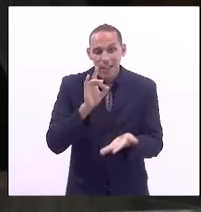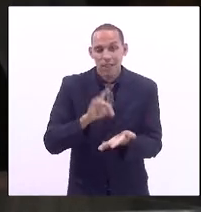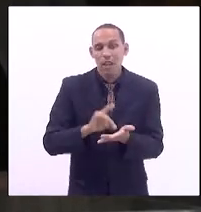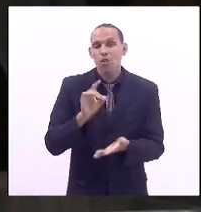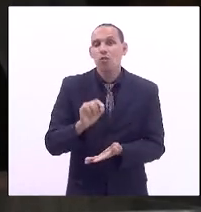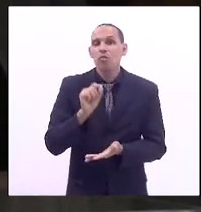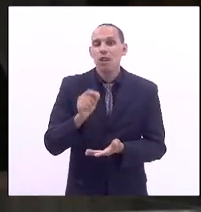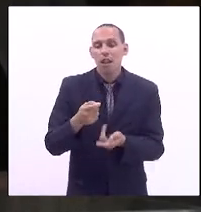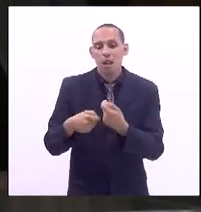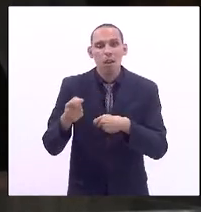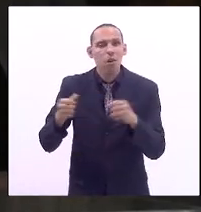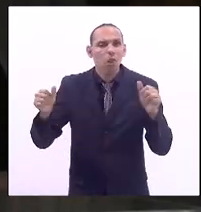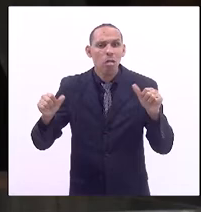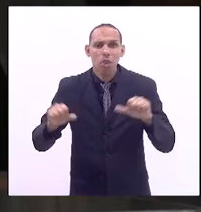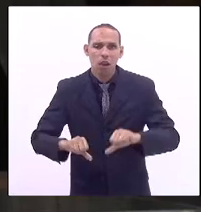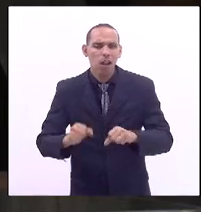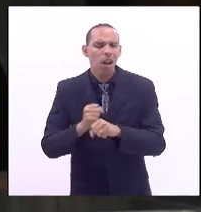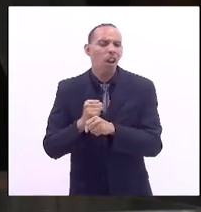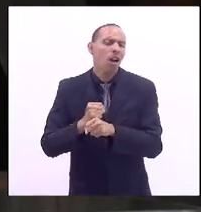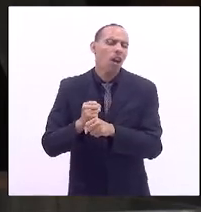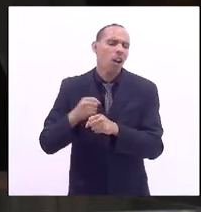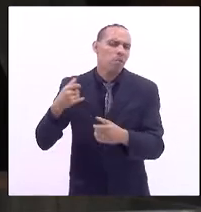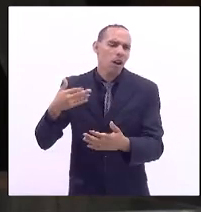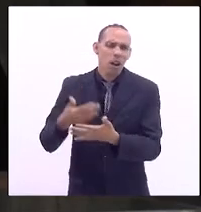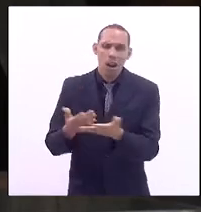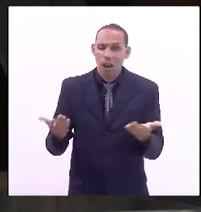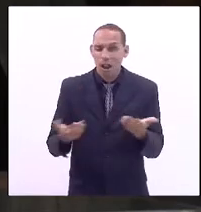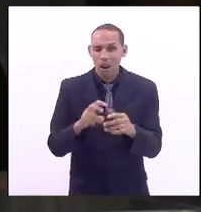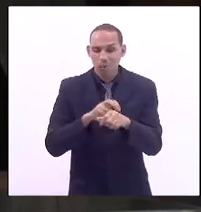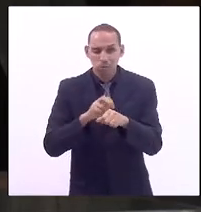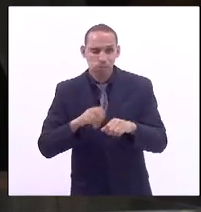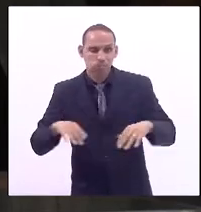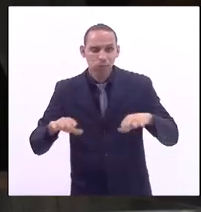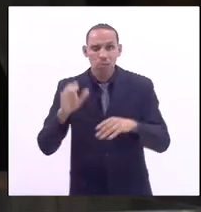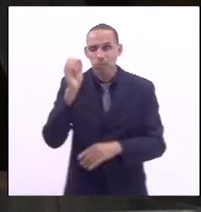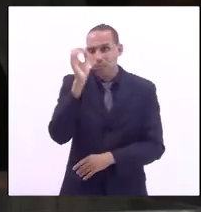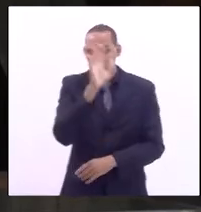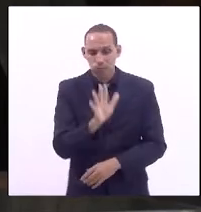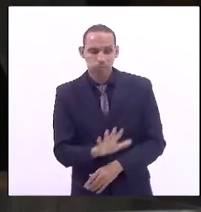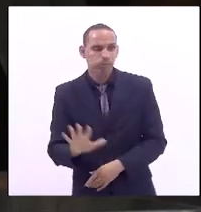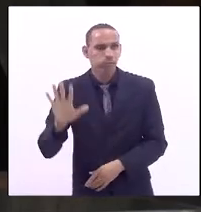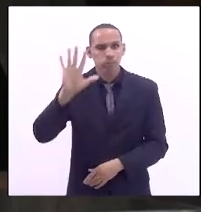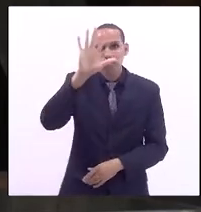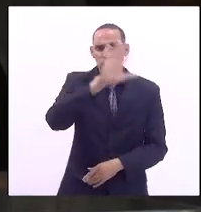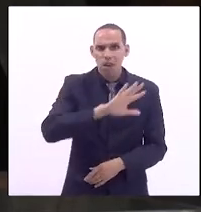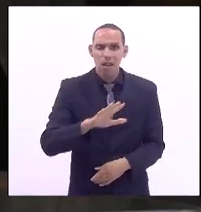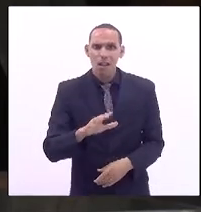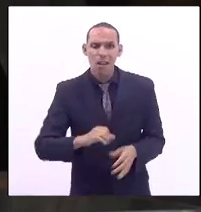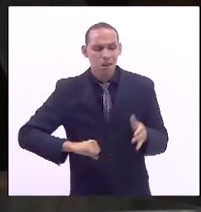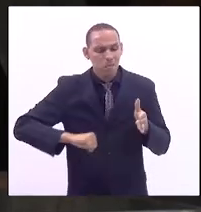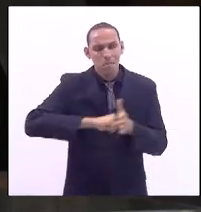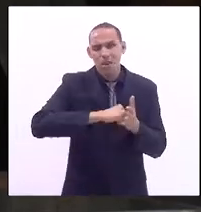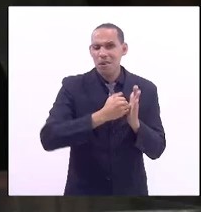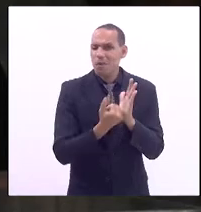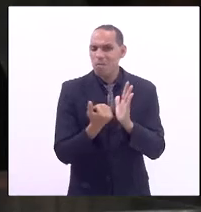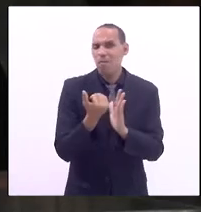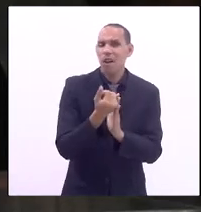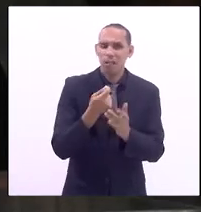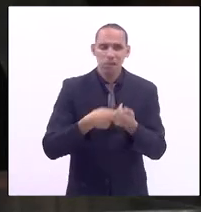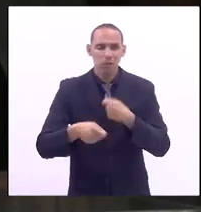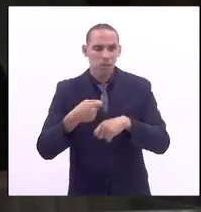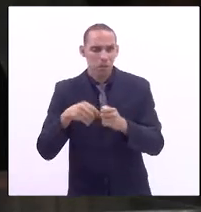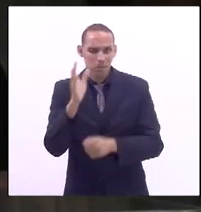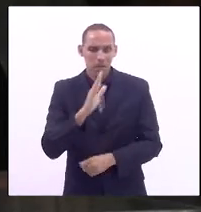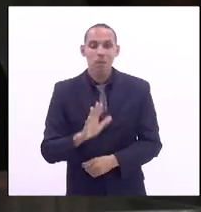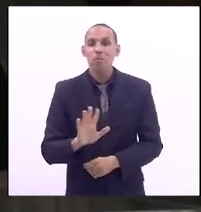crítico na economia do Estado há muitos anos né a pandemia escala Nacional trouxe abalos importante para economia brasileira